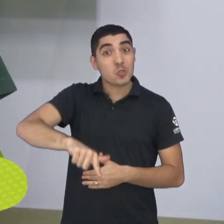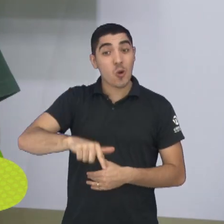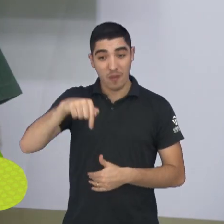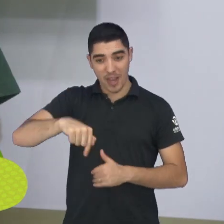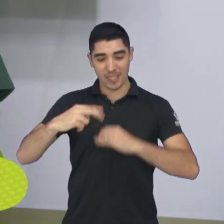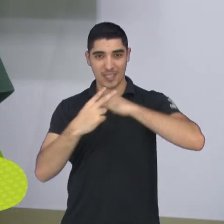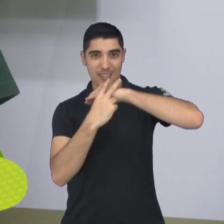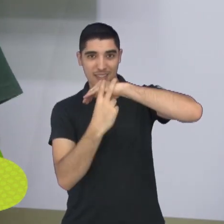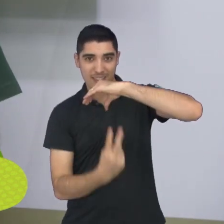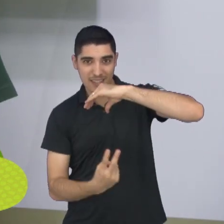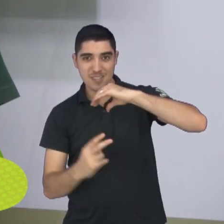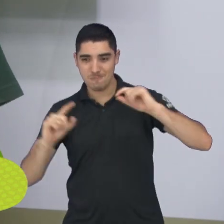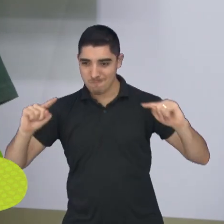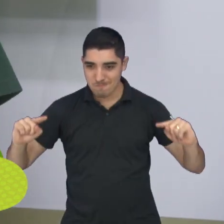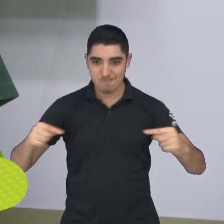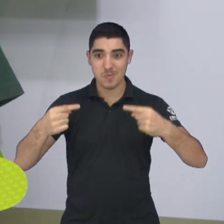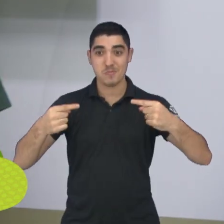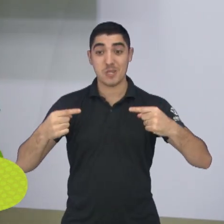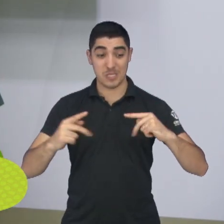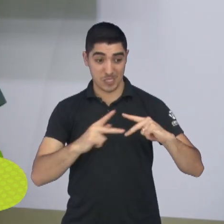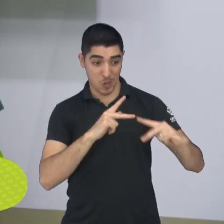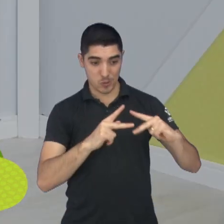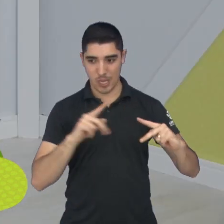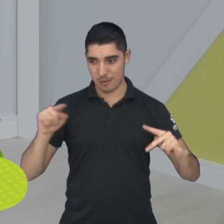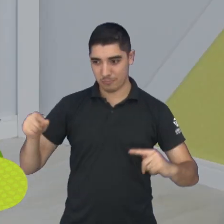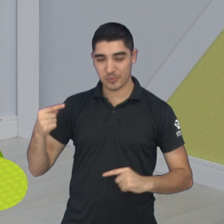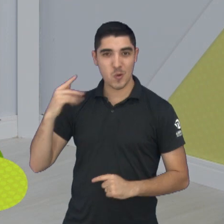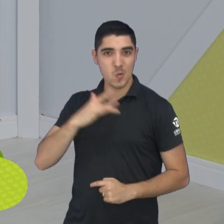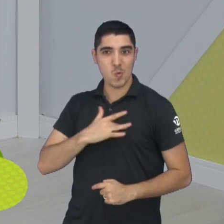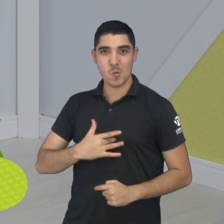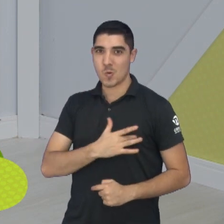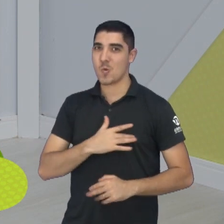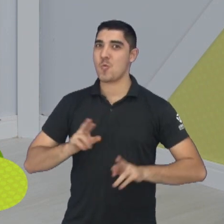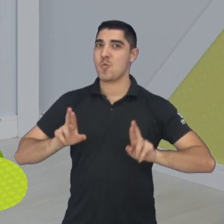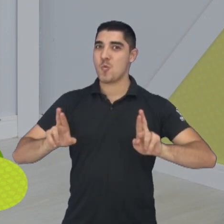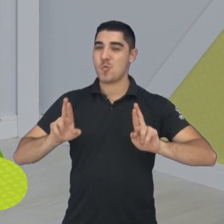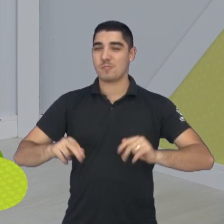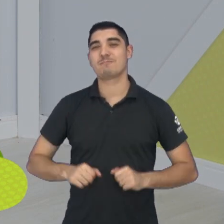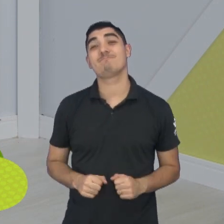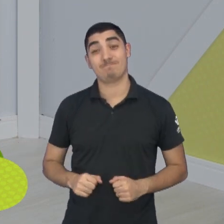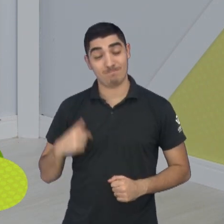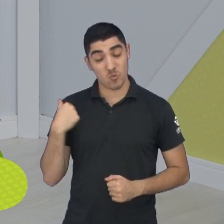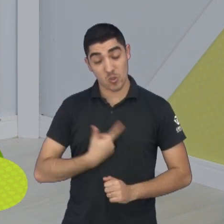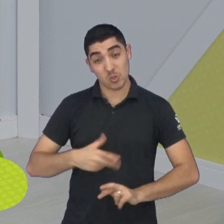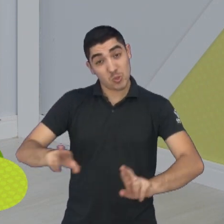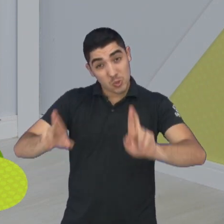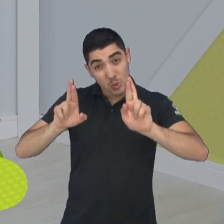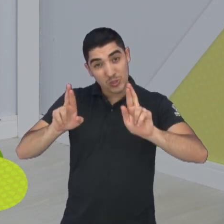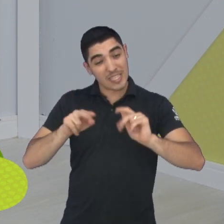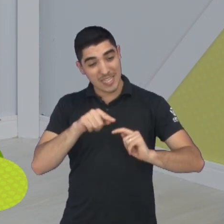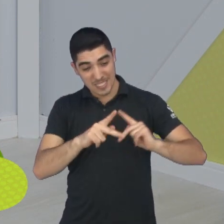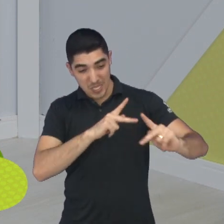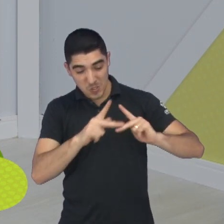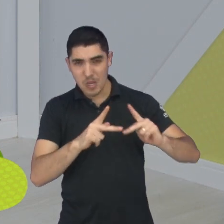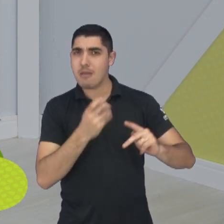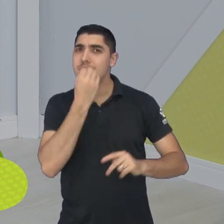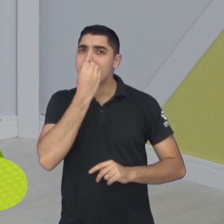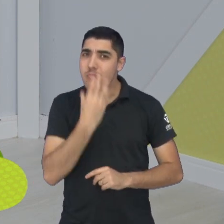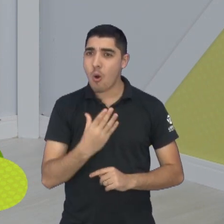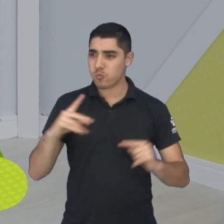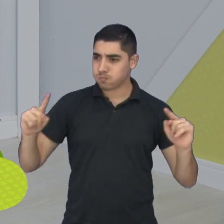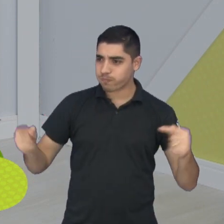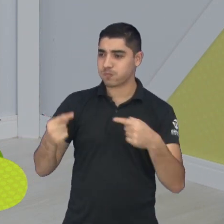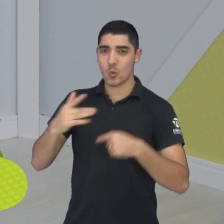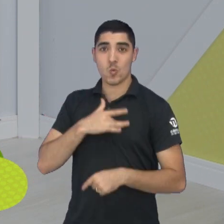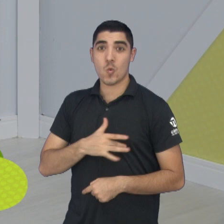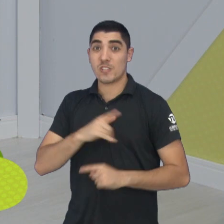Esportes, São José pegar o Cruzeiro, vai ser um jogaço. Que seja assim, vamos torcer para que isso ocorra. É muito bom para a cidade, um atrativo para quem gosta de